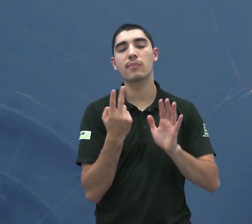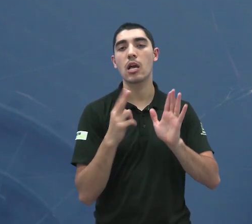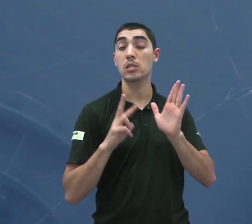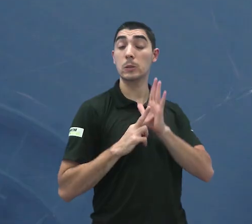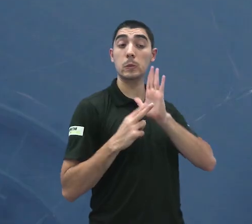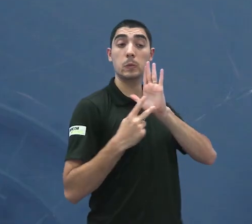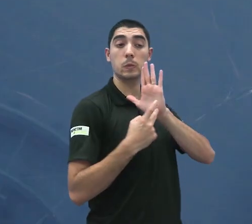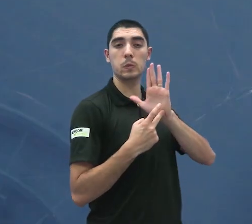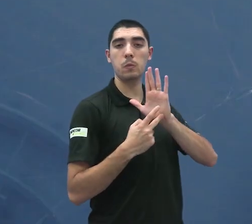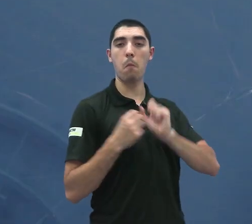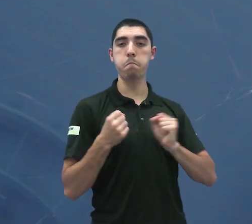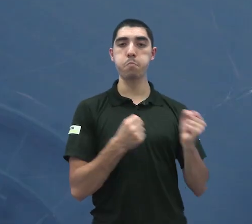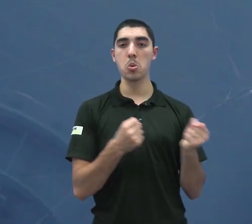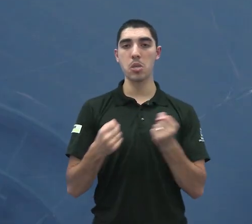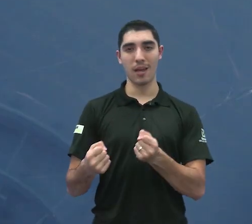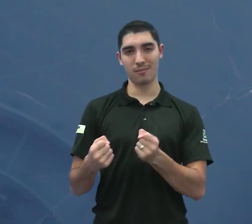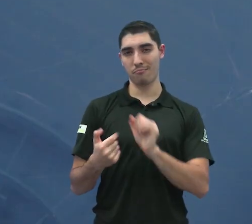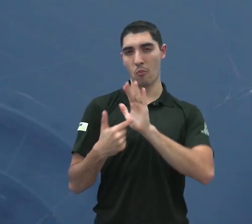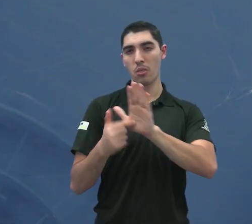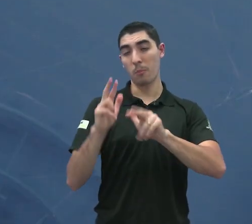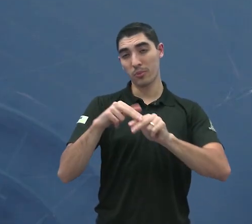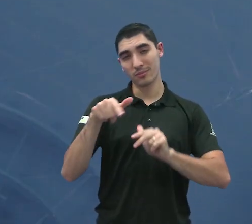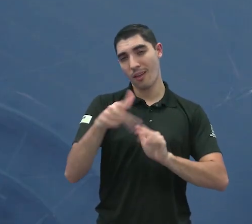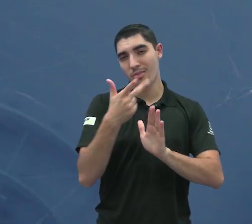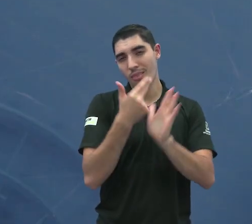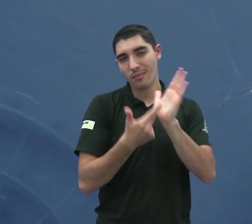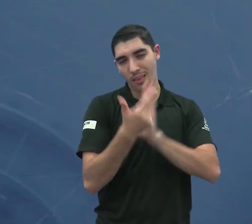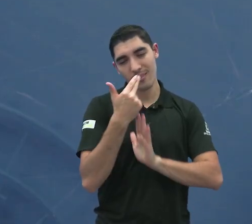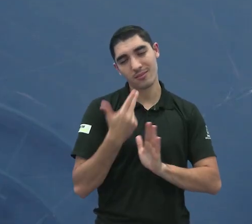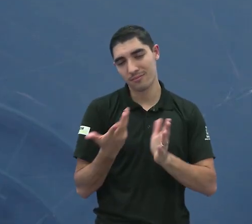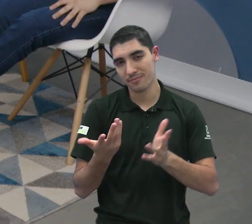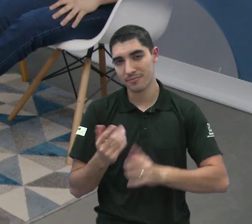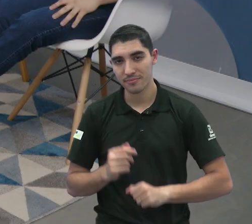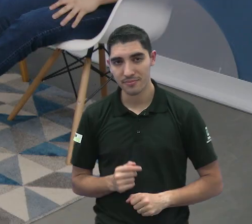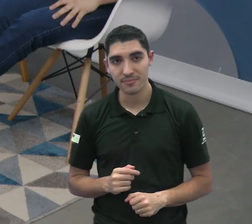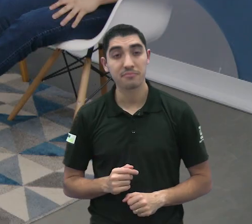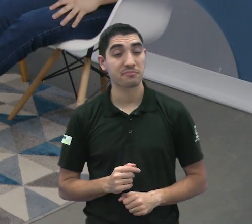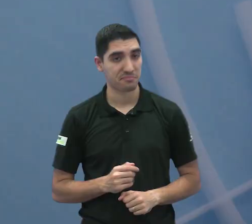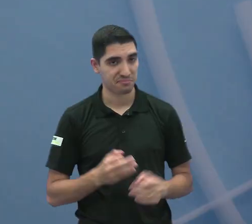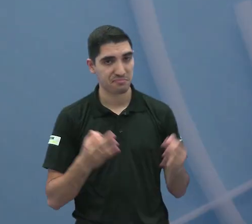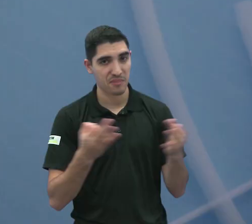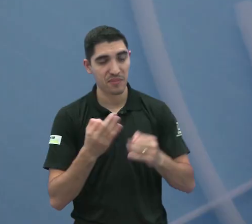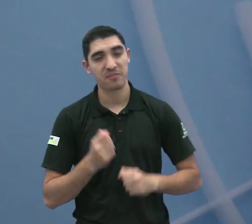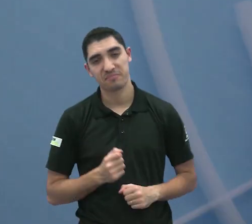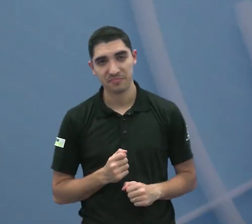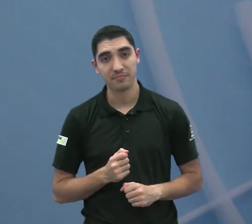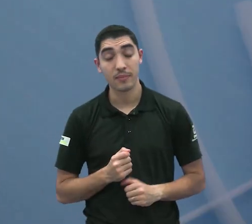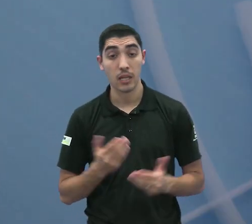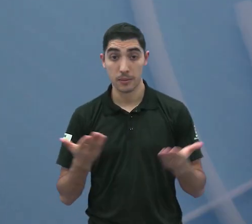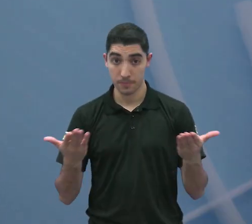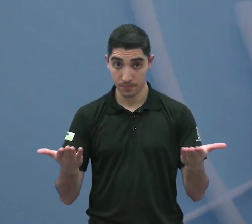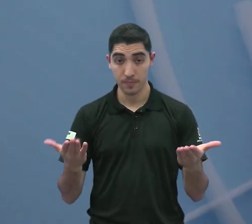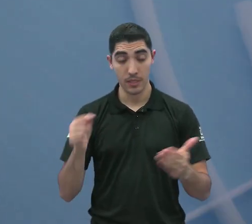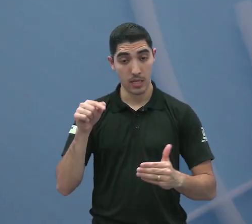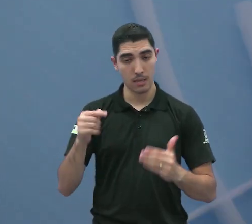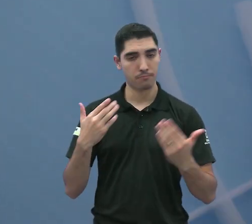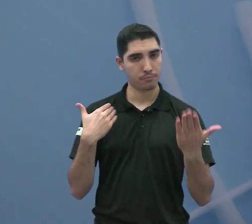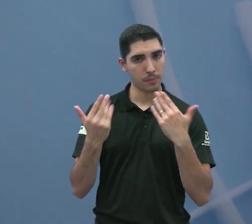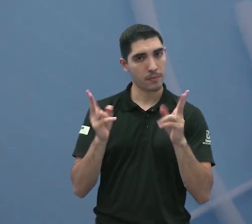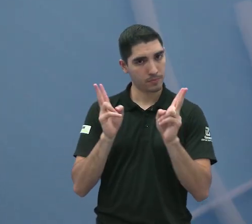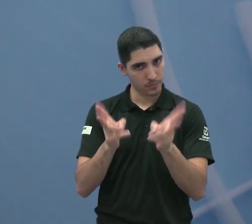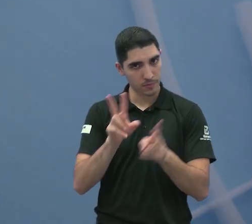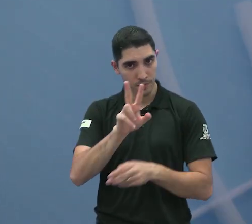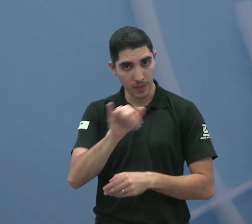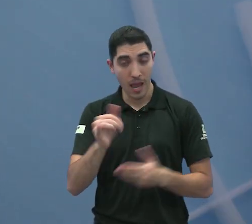registrado por essa cartografia tradicional que a gente conhece. Perfeito. Bom, a gente continua essa conversa daqui a